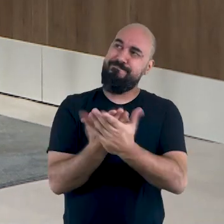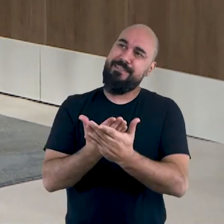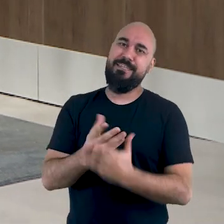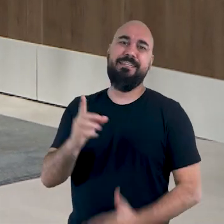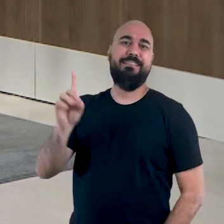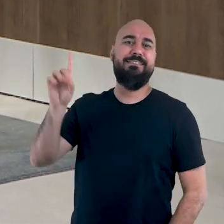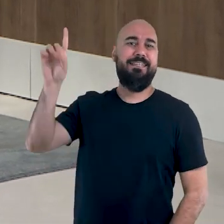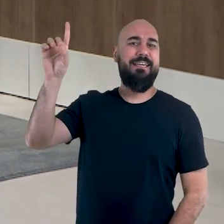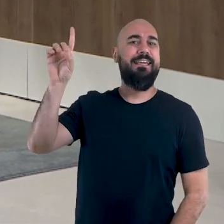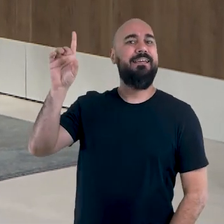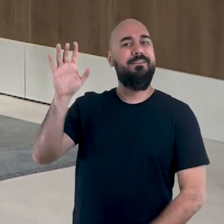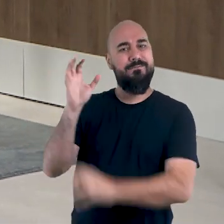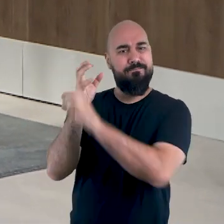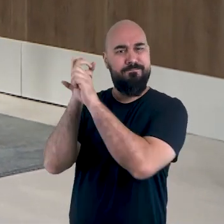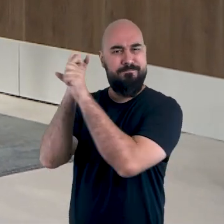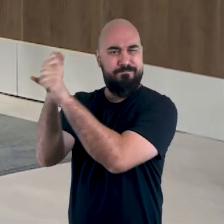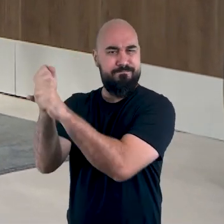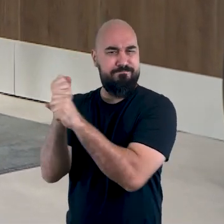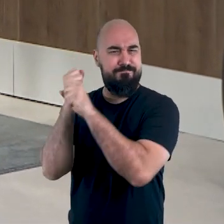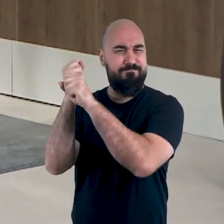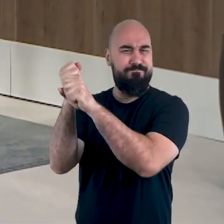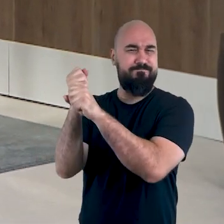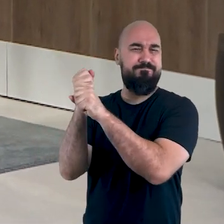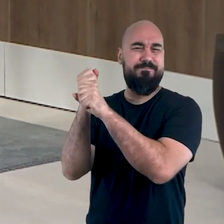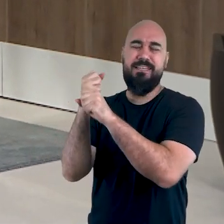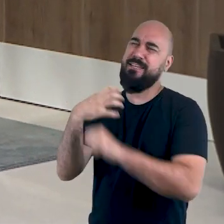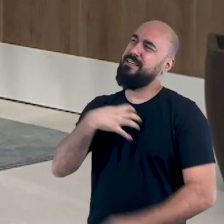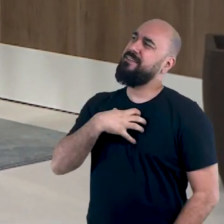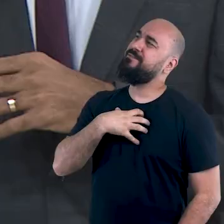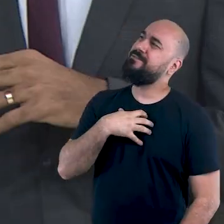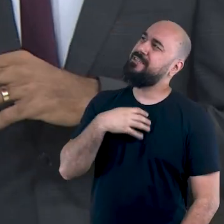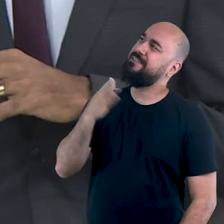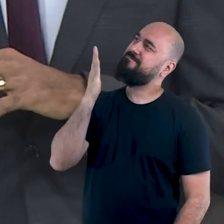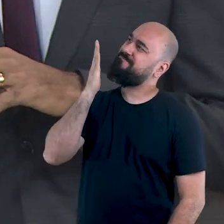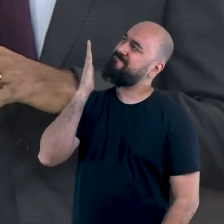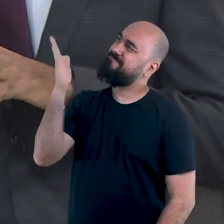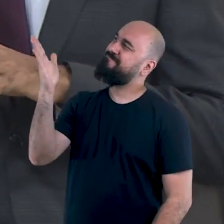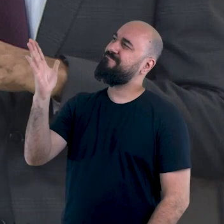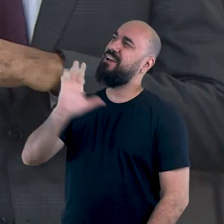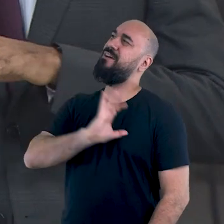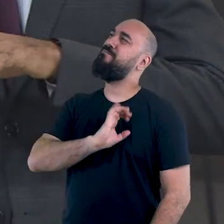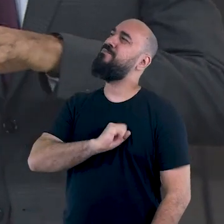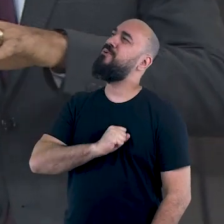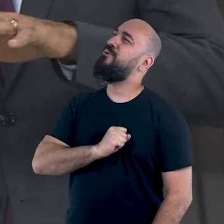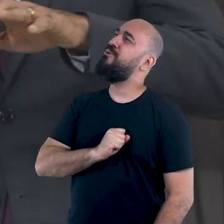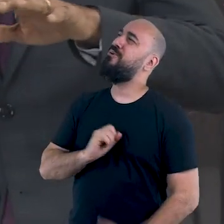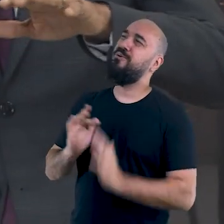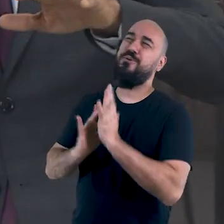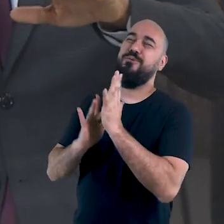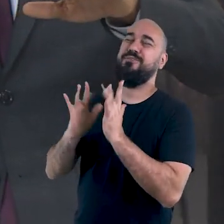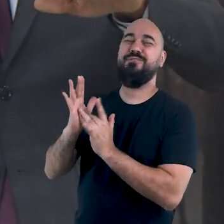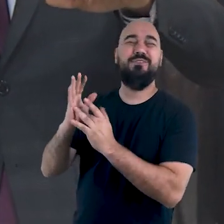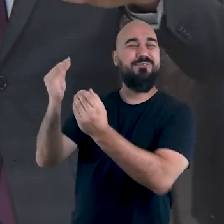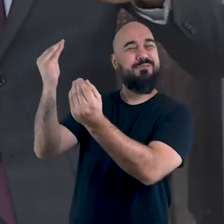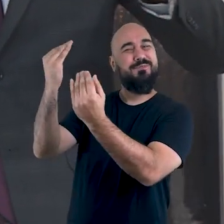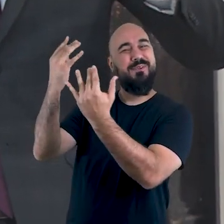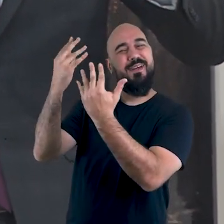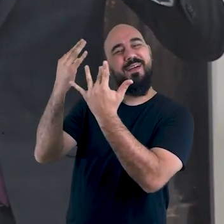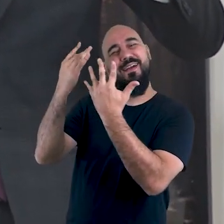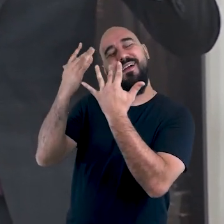compreender e senti bem junto a mim o amor de Cristo a